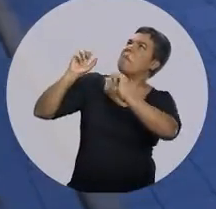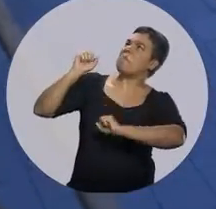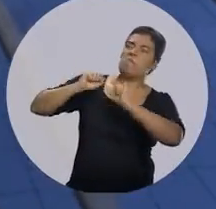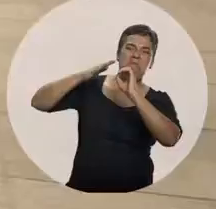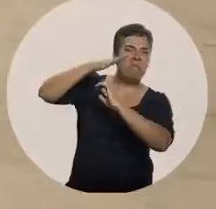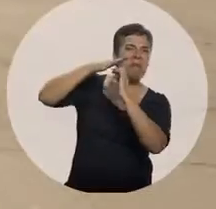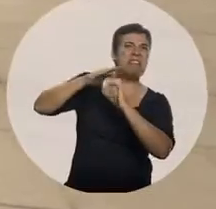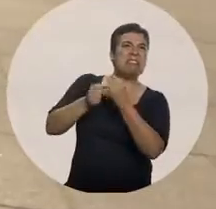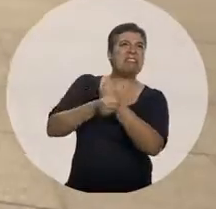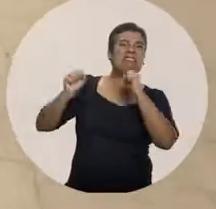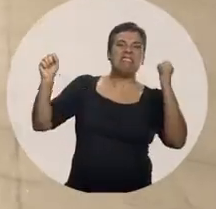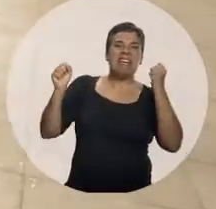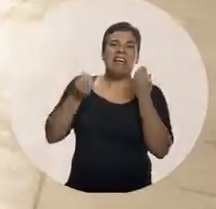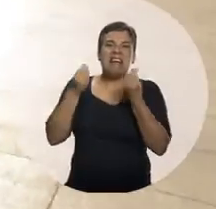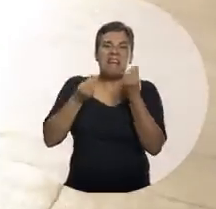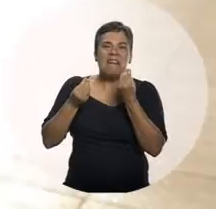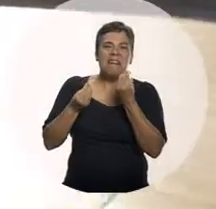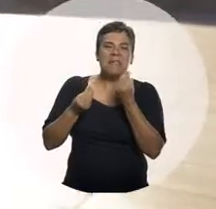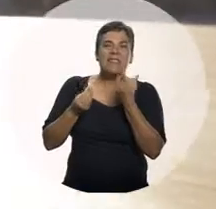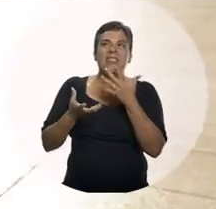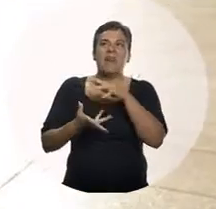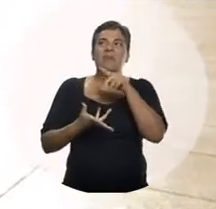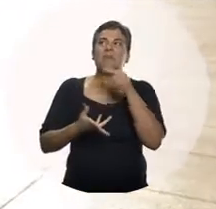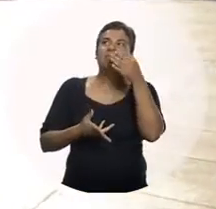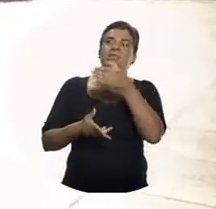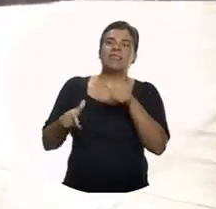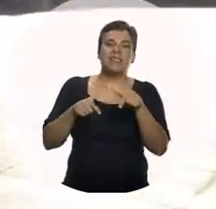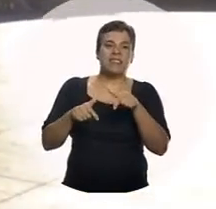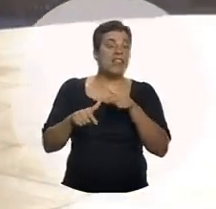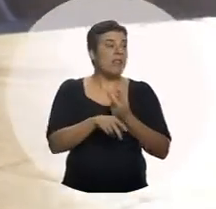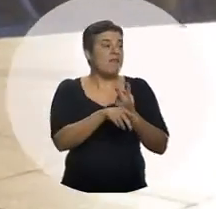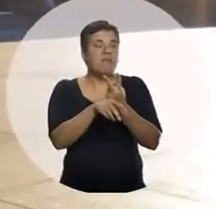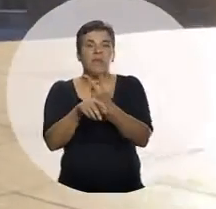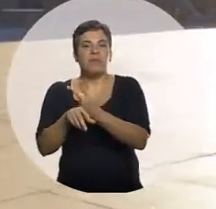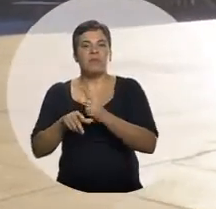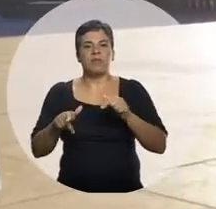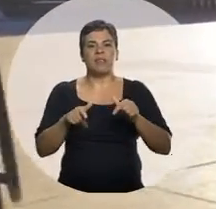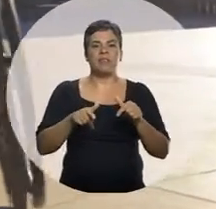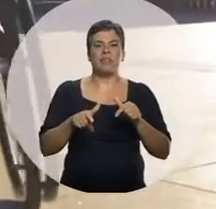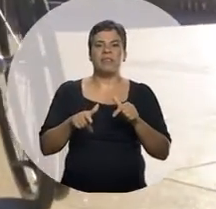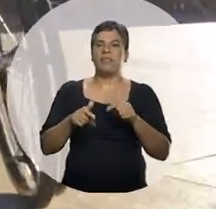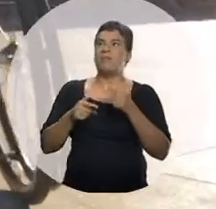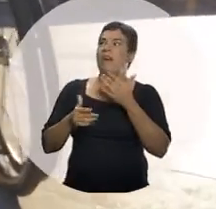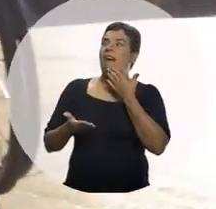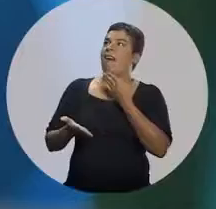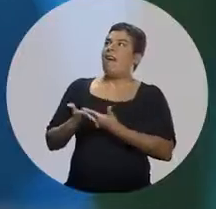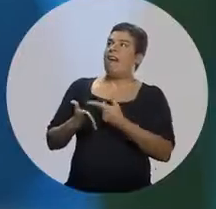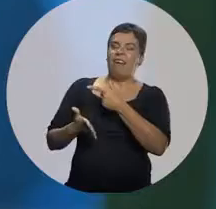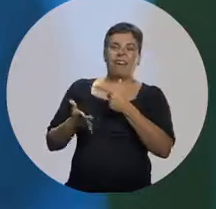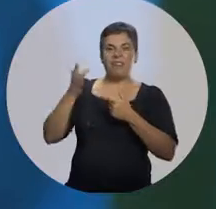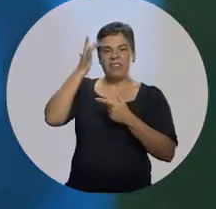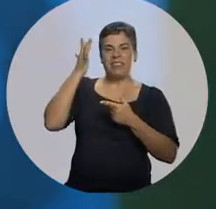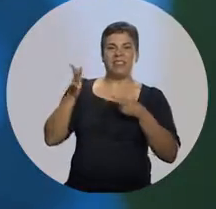empresa grande. E como será que é o mundo para quem precisa trabalhar? Eu estava procurando emprego. Me encantei com